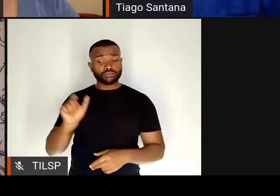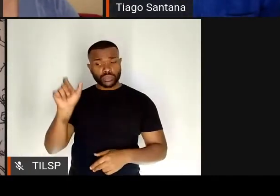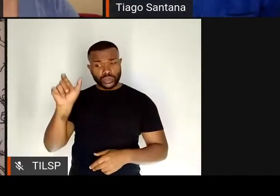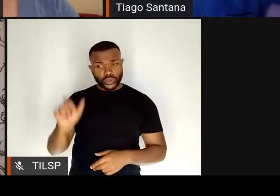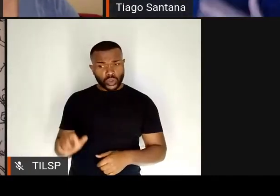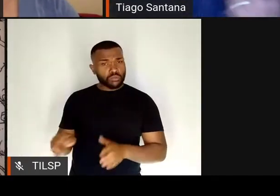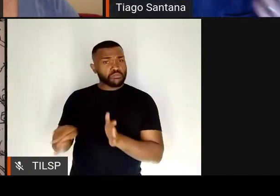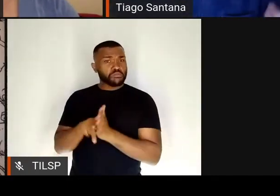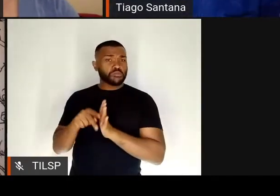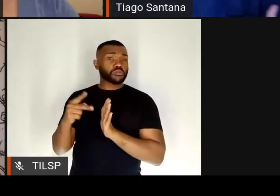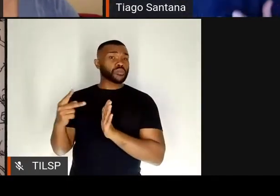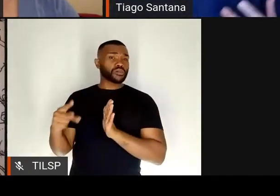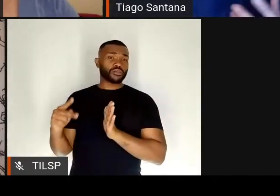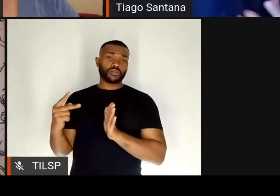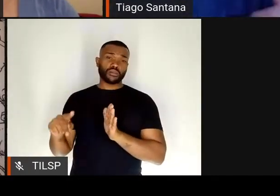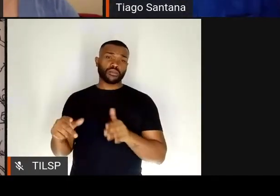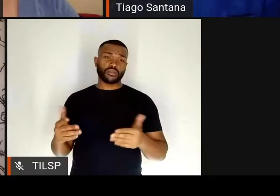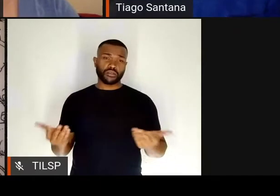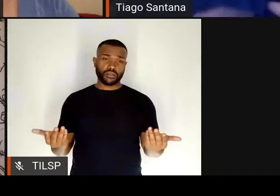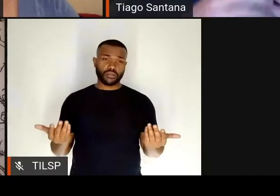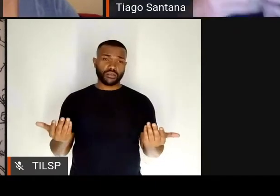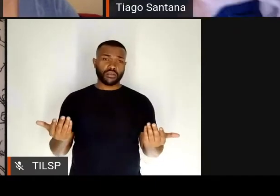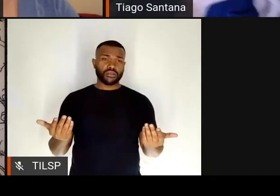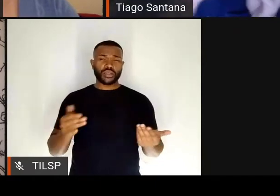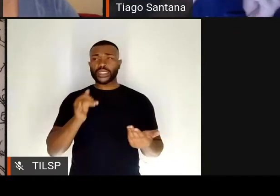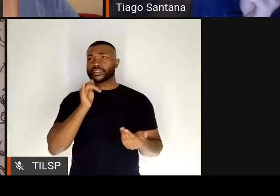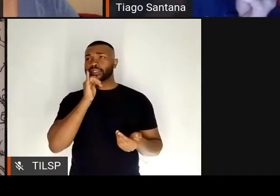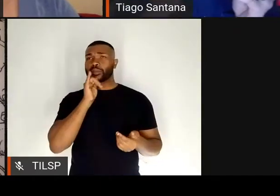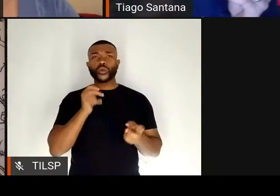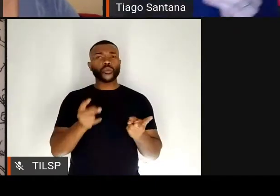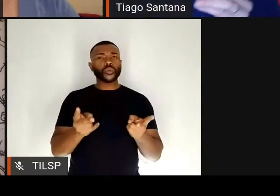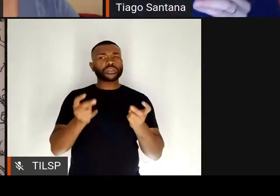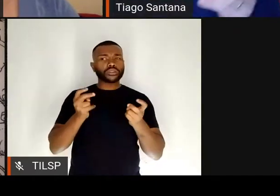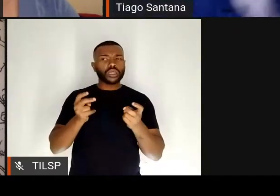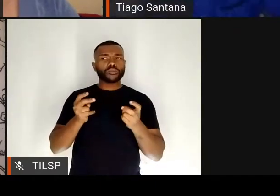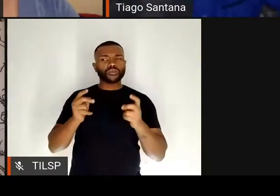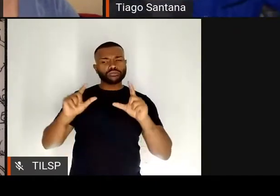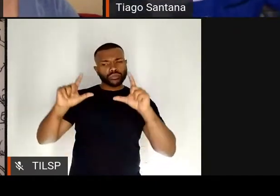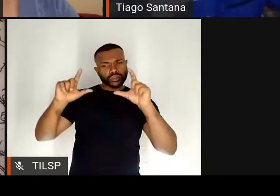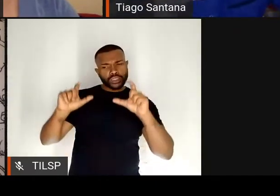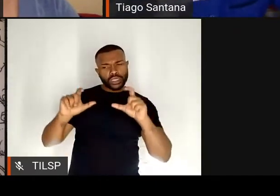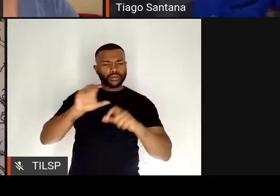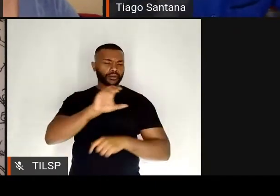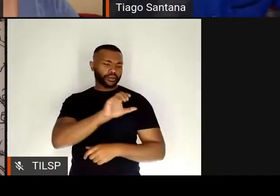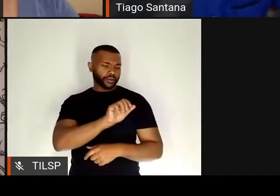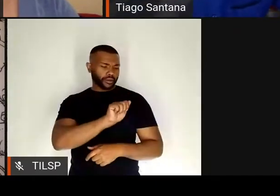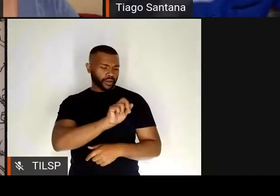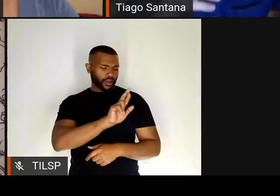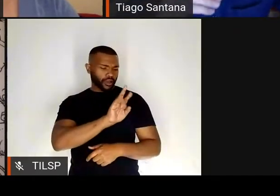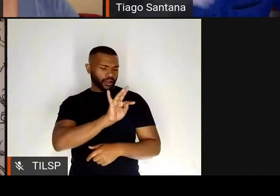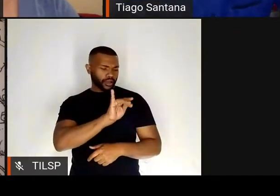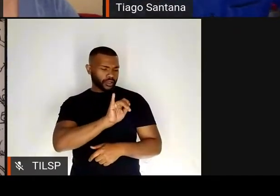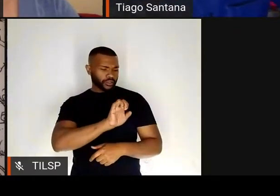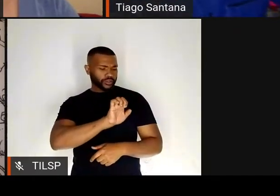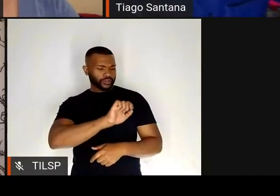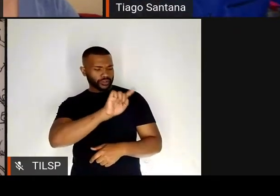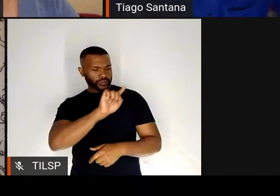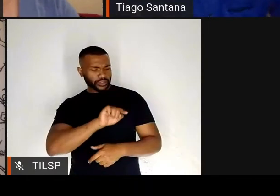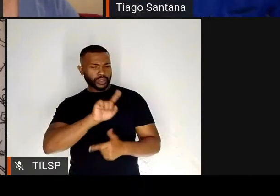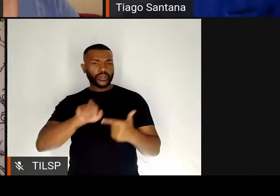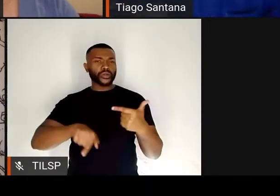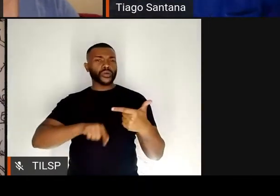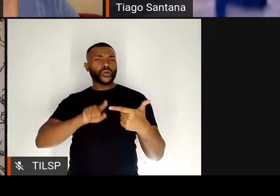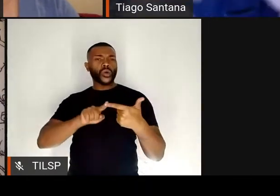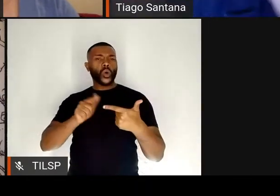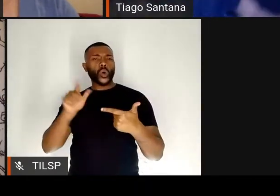Assim, eu não fico identificando muito a obra dele com o Cartier ou com né, o Lloyd Smith ou com algum